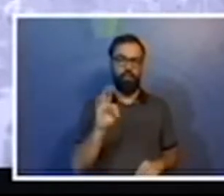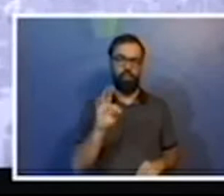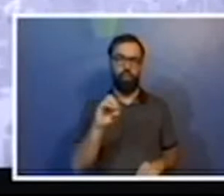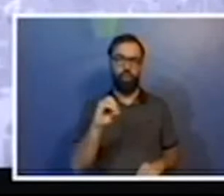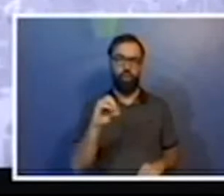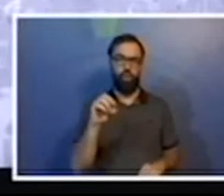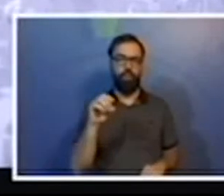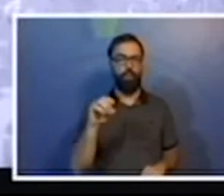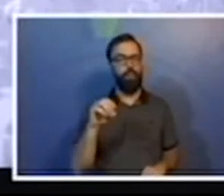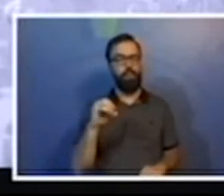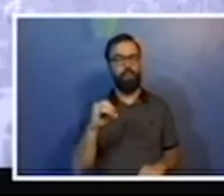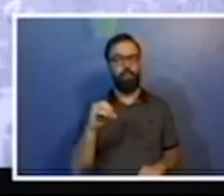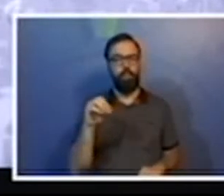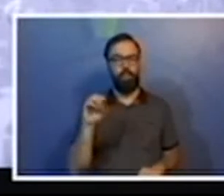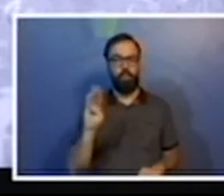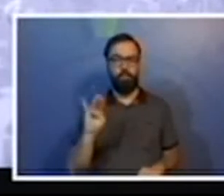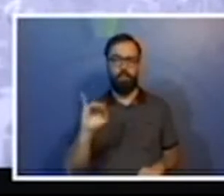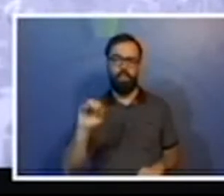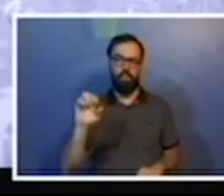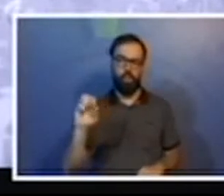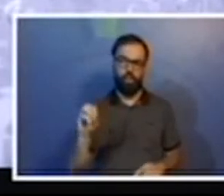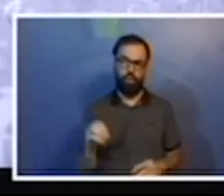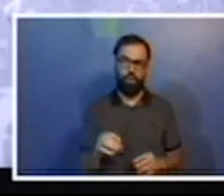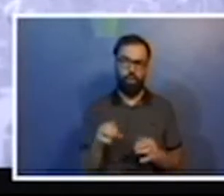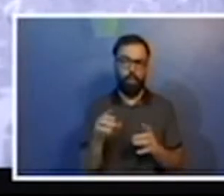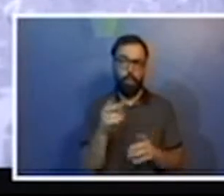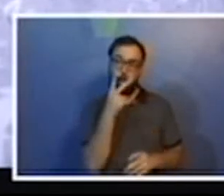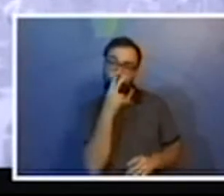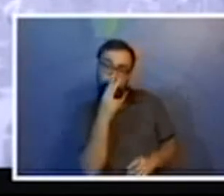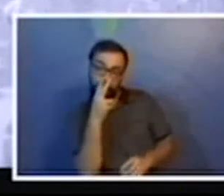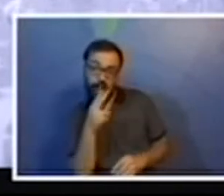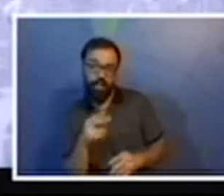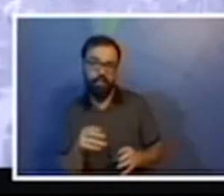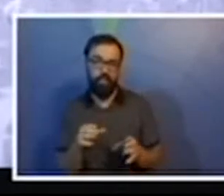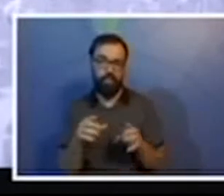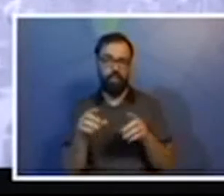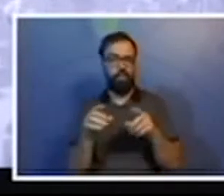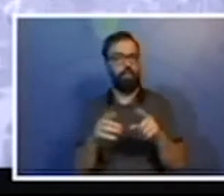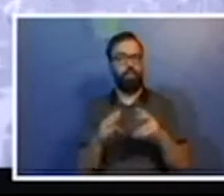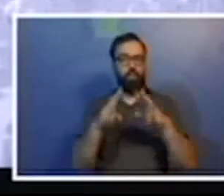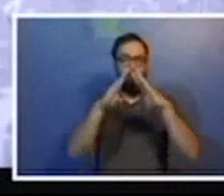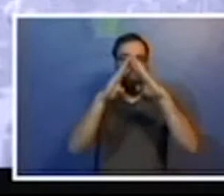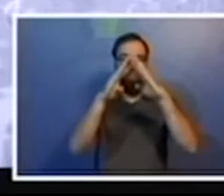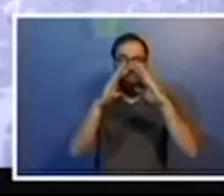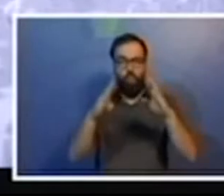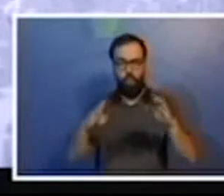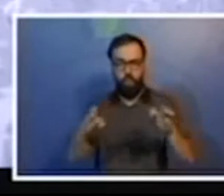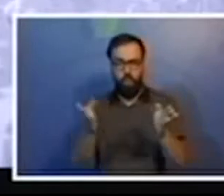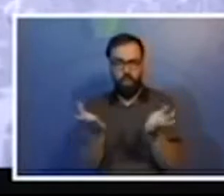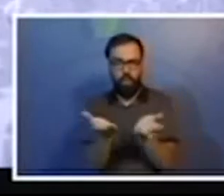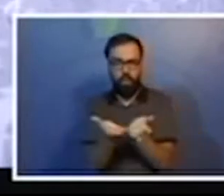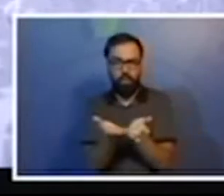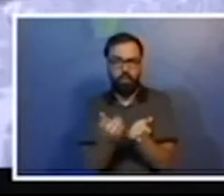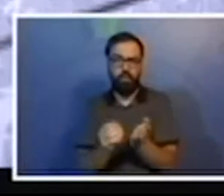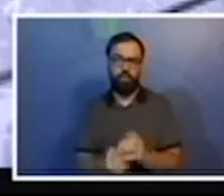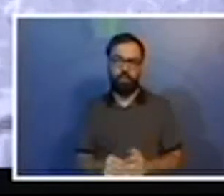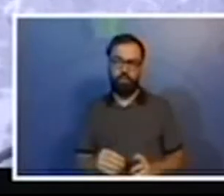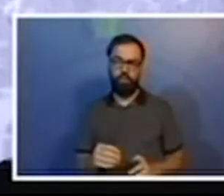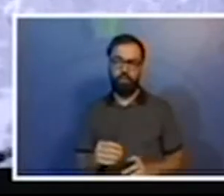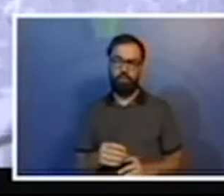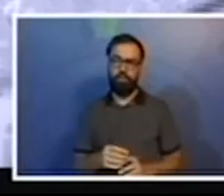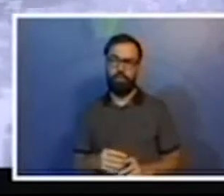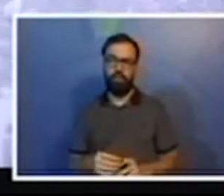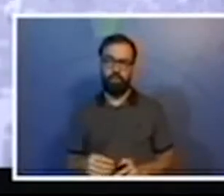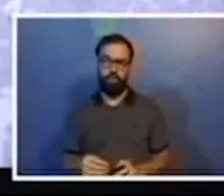de reprodução que tem a o formato semelhante essa figura da geometria espacial que é um cone e em